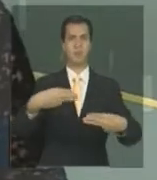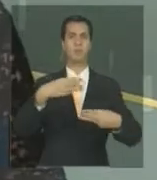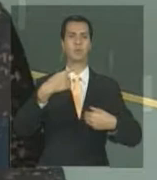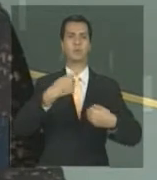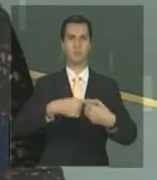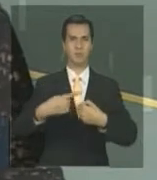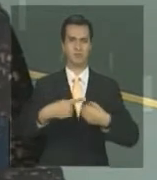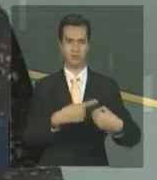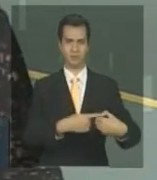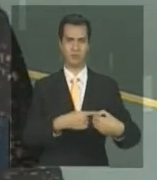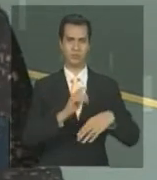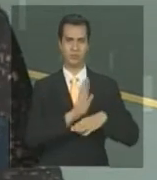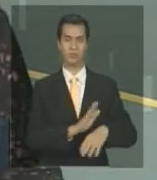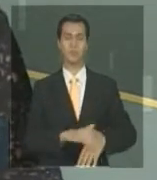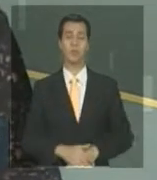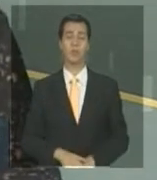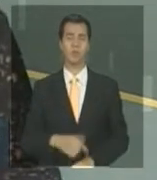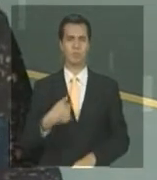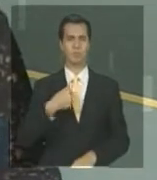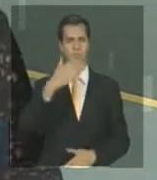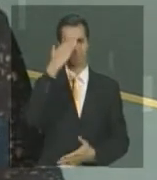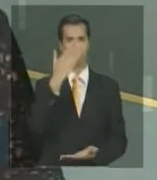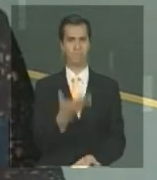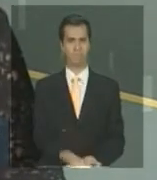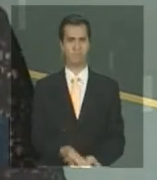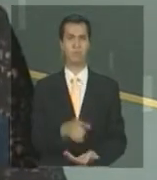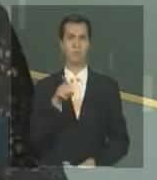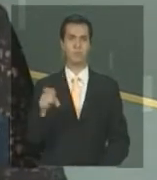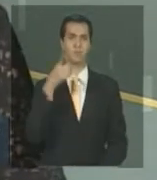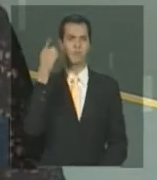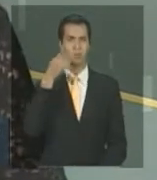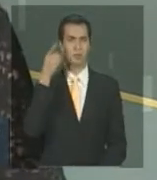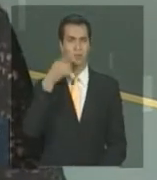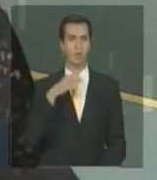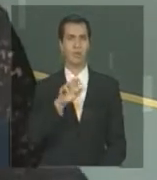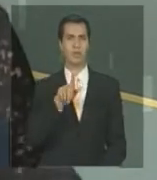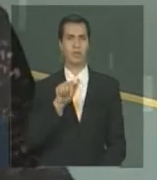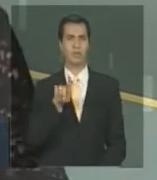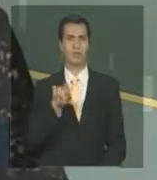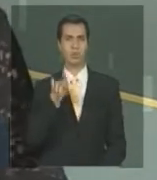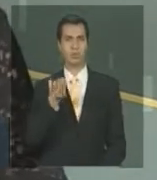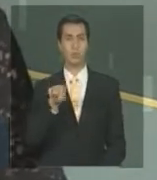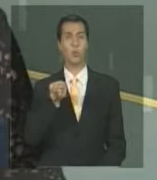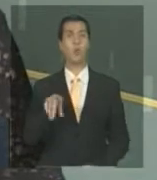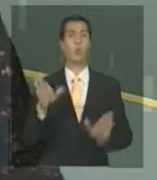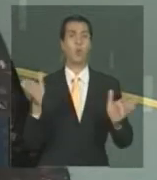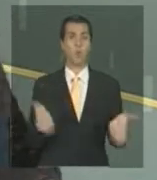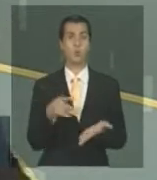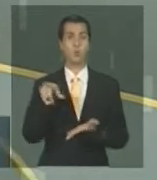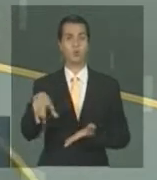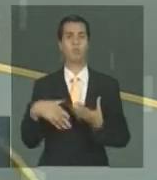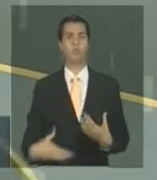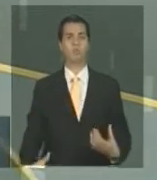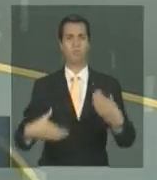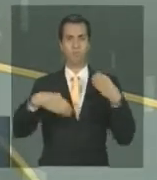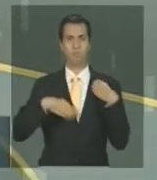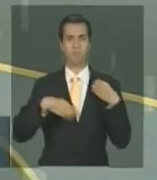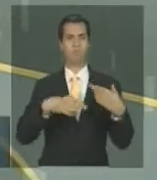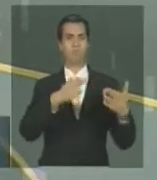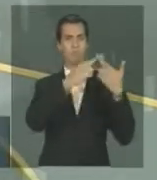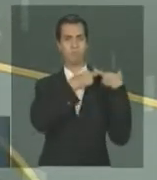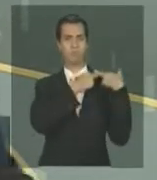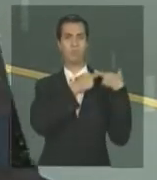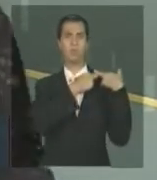deputado Aguinaldo, que esse desafio que o senhor hoje assume, de grandes